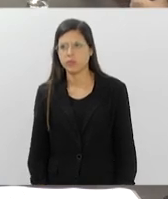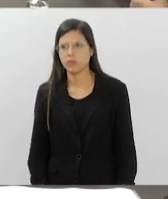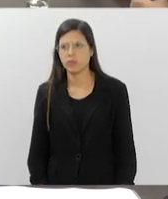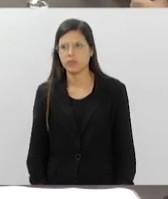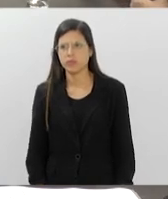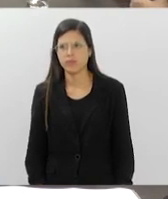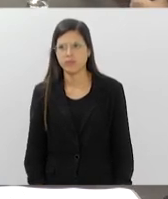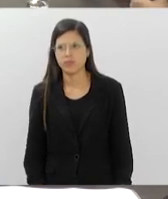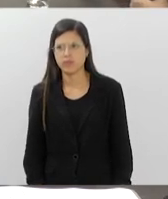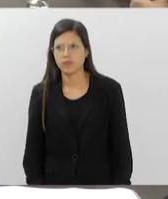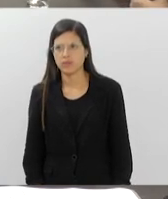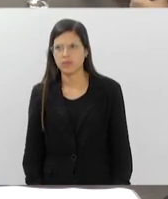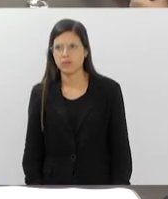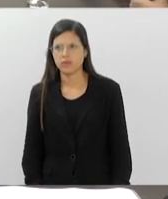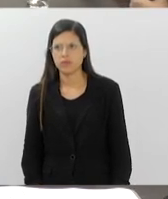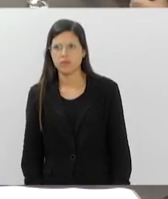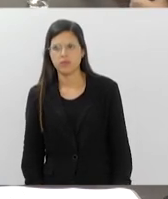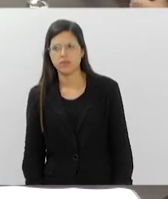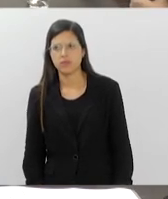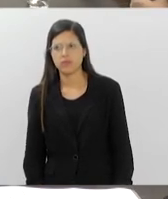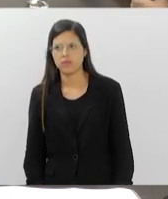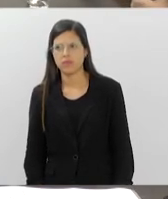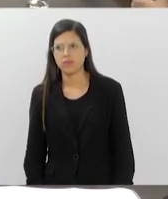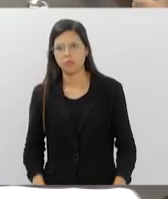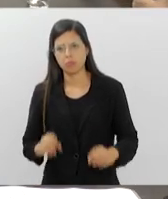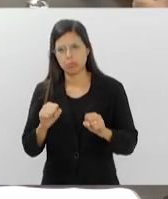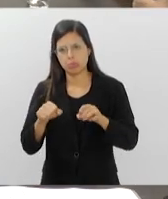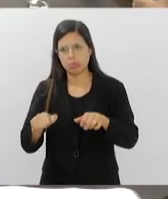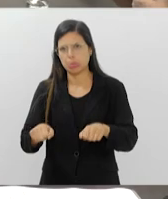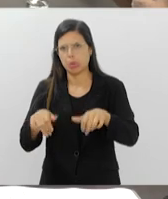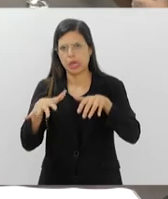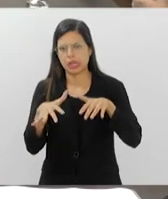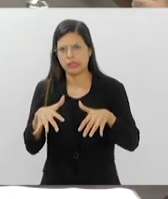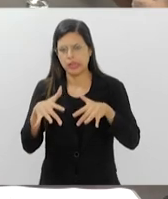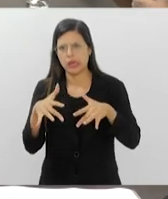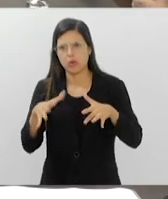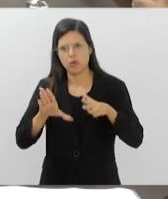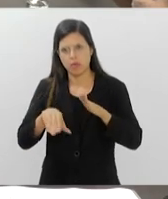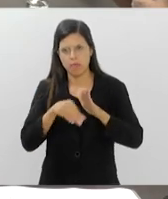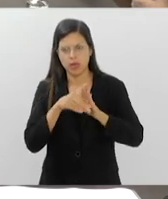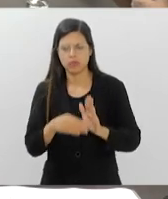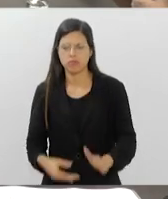Exatamente. Vai entrar em emenda em plenário. Pode entrar, né?